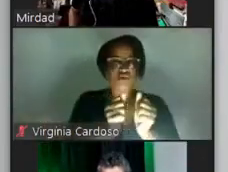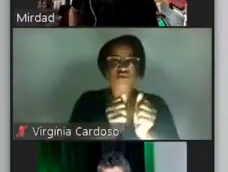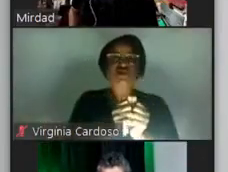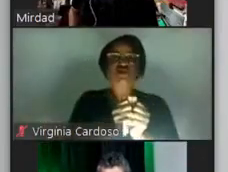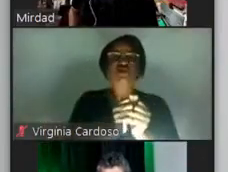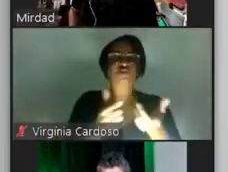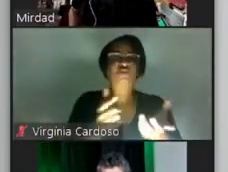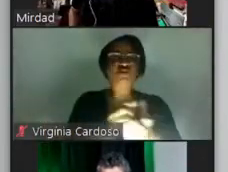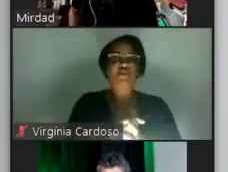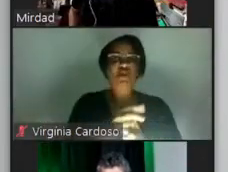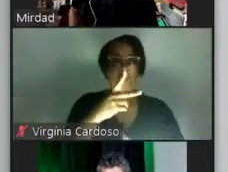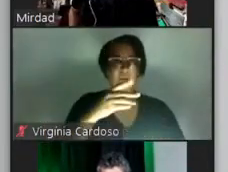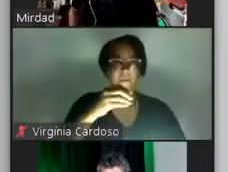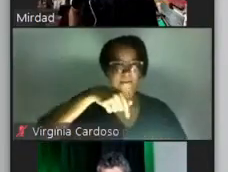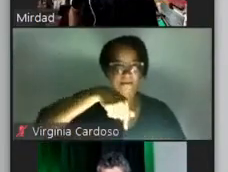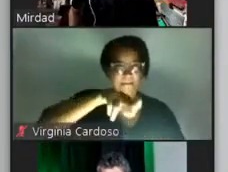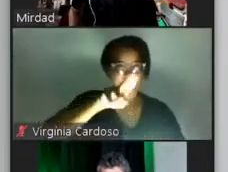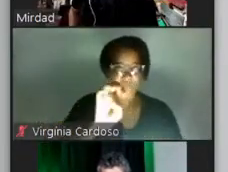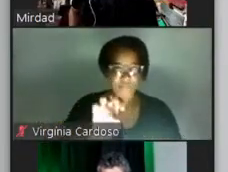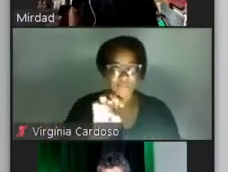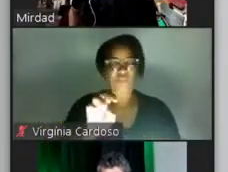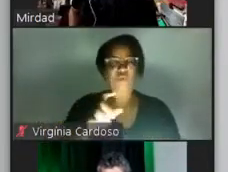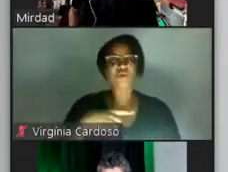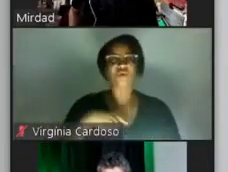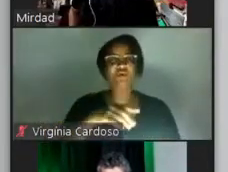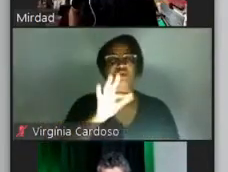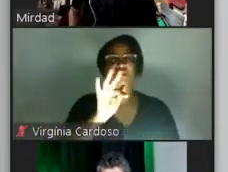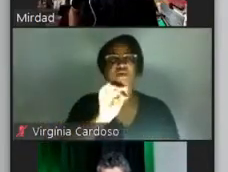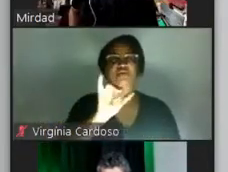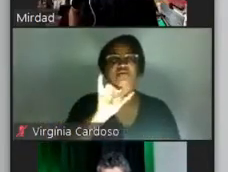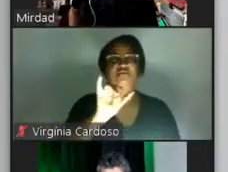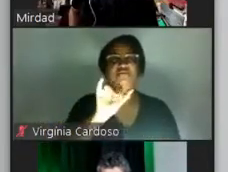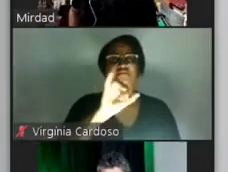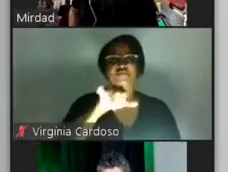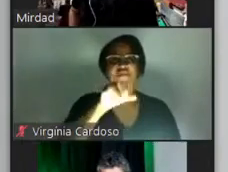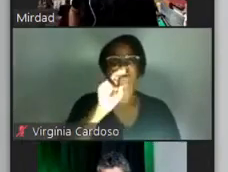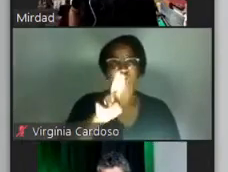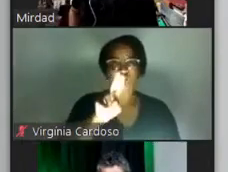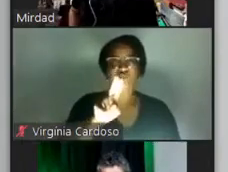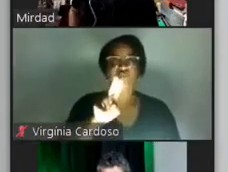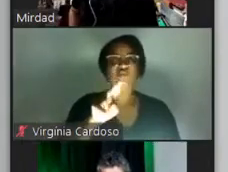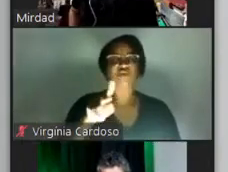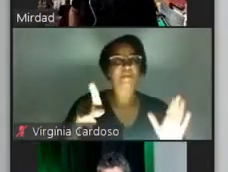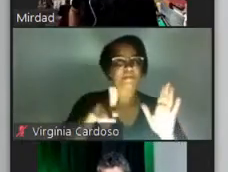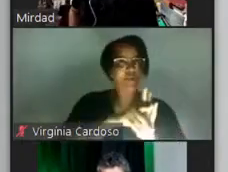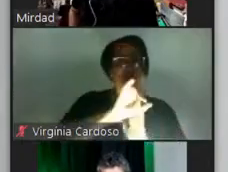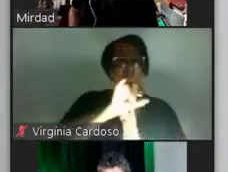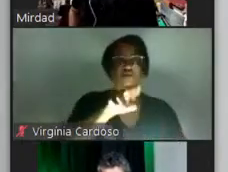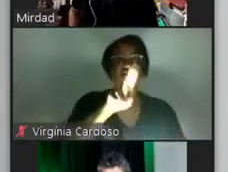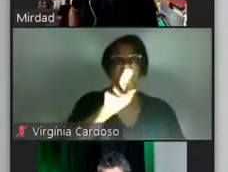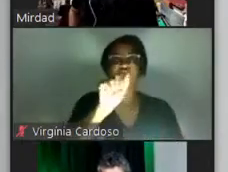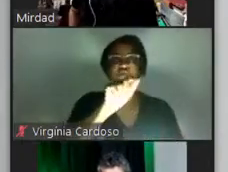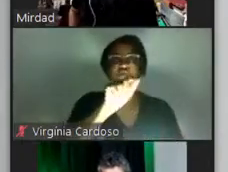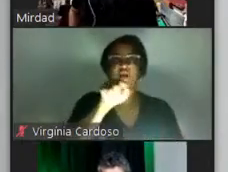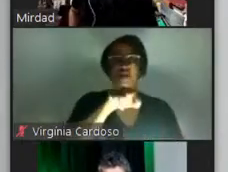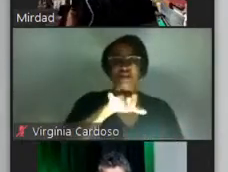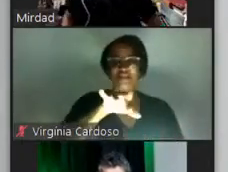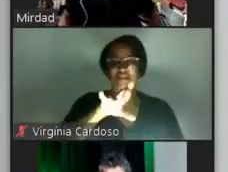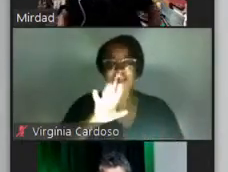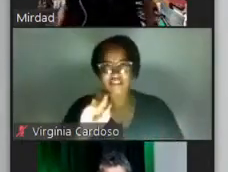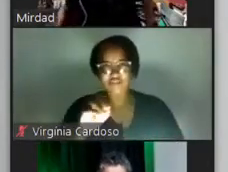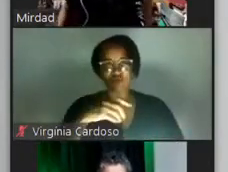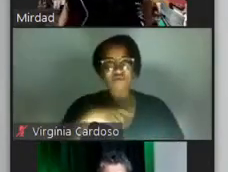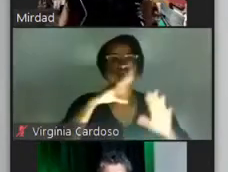Ribeiro, sua linda, na Flijua, que é Feira Literária de Juazeiro. Estou já me mudando para a Bahia, Coqueiro da